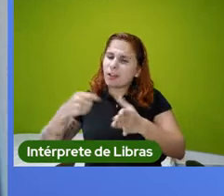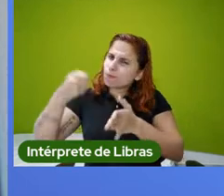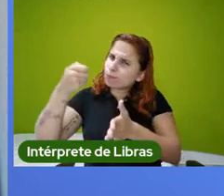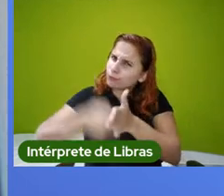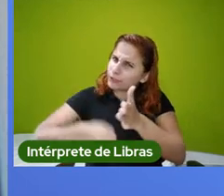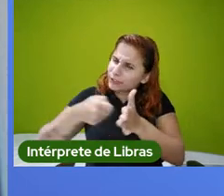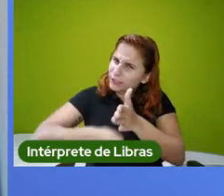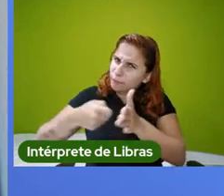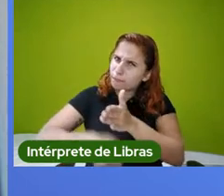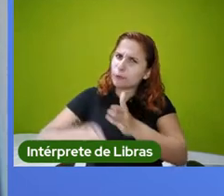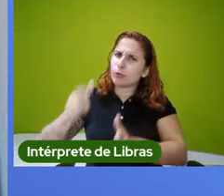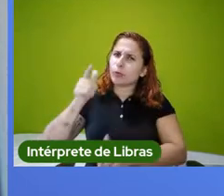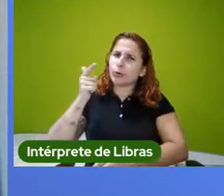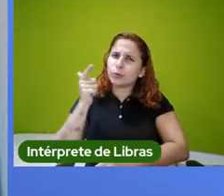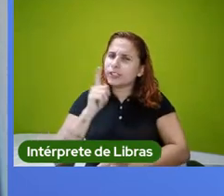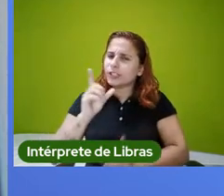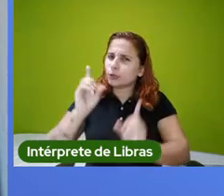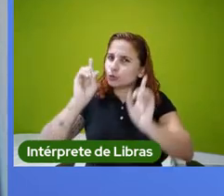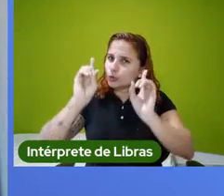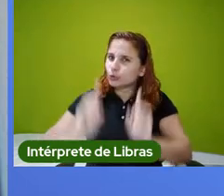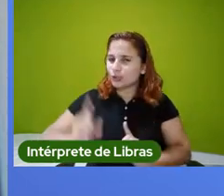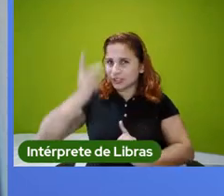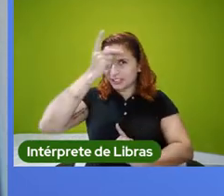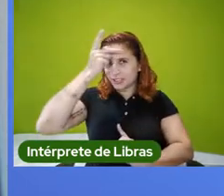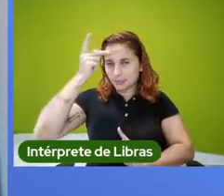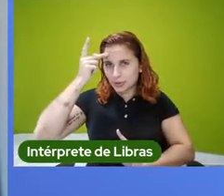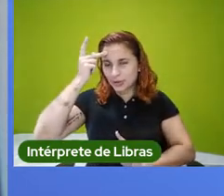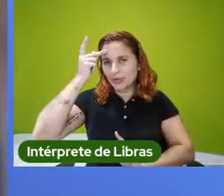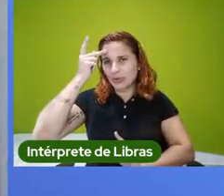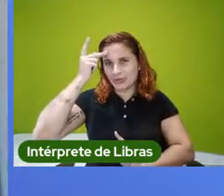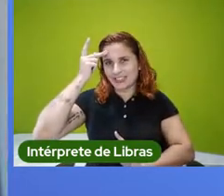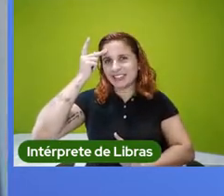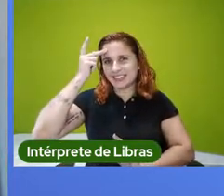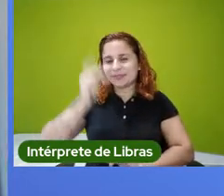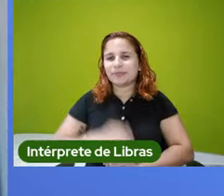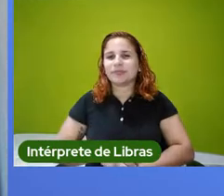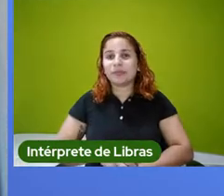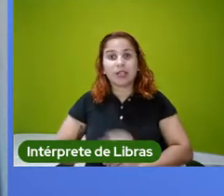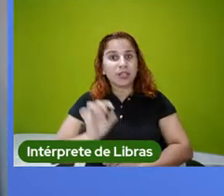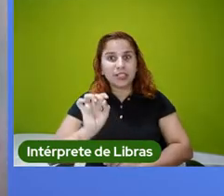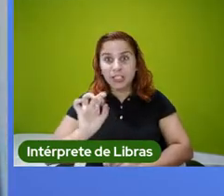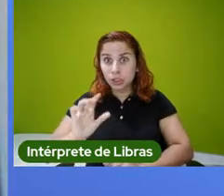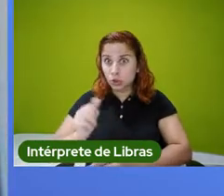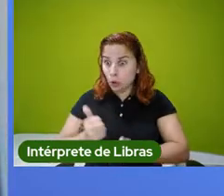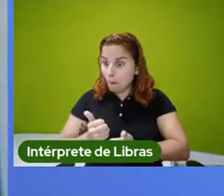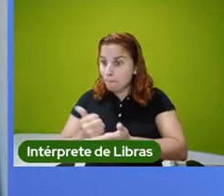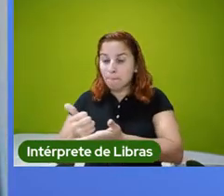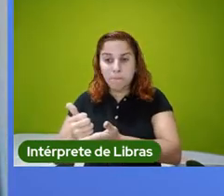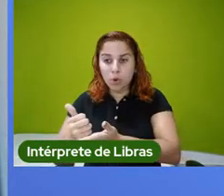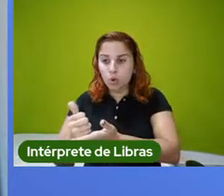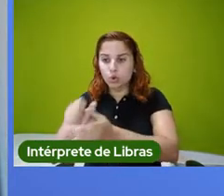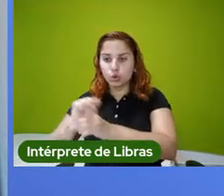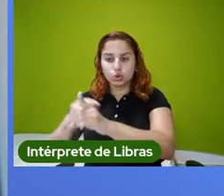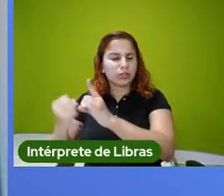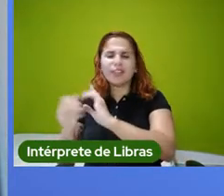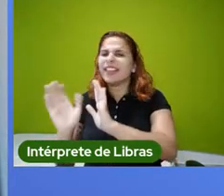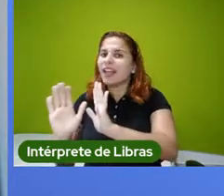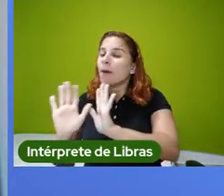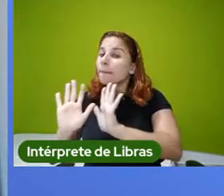direitos aí, das pessoas com deficiência, né? Não só a proteção social, que é importantíssima, obviamente, eu não